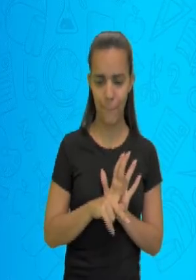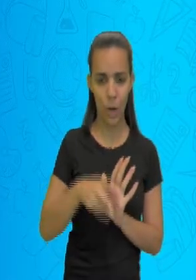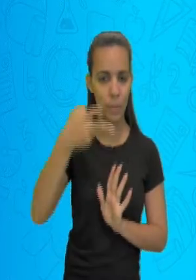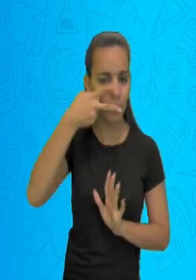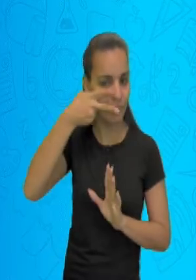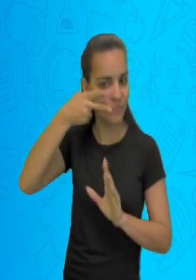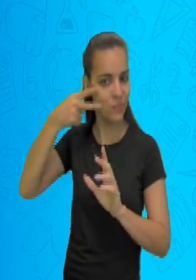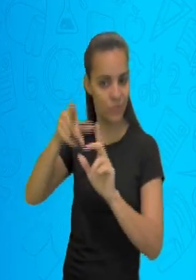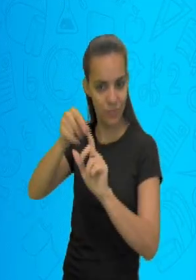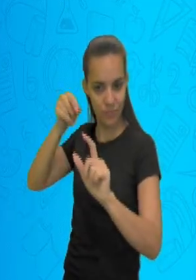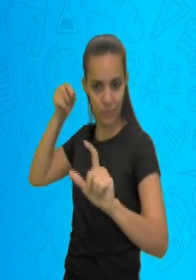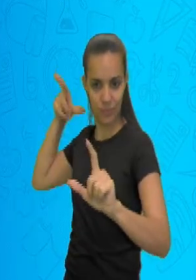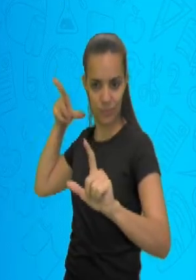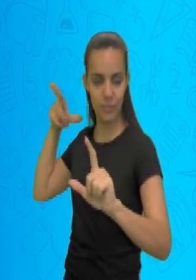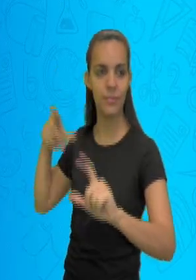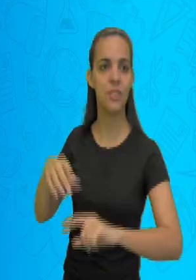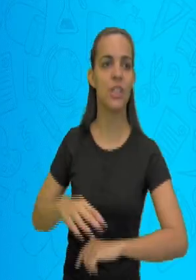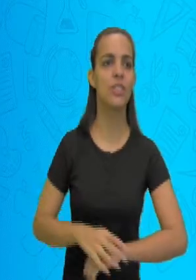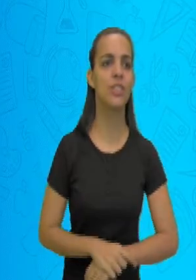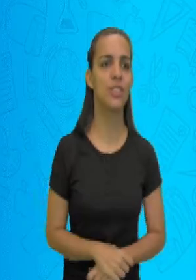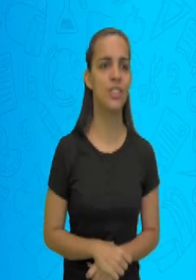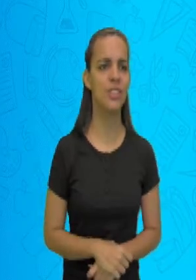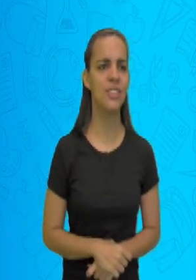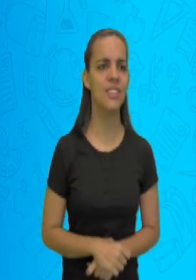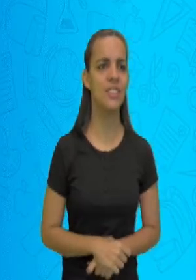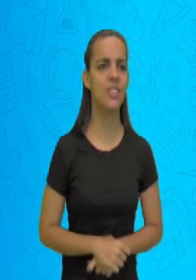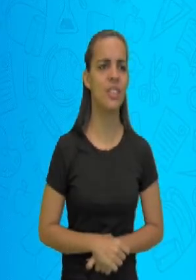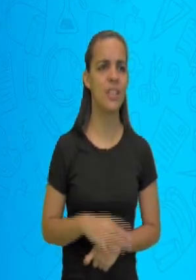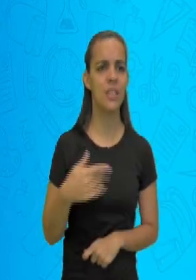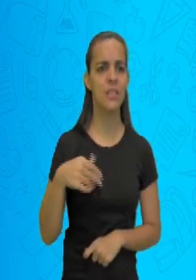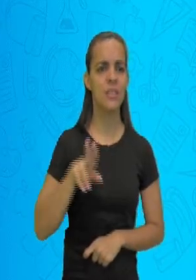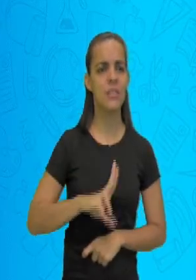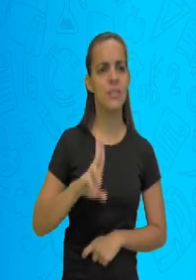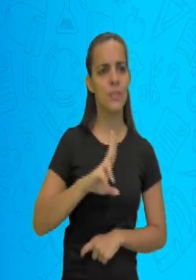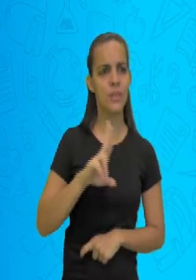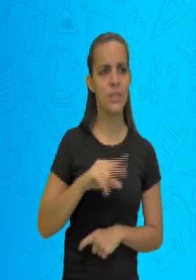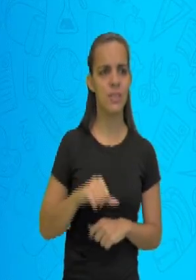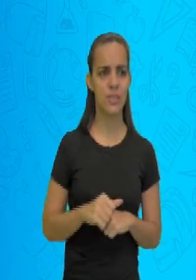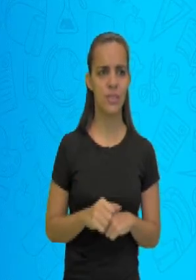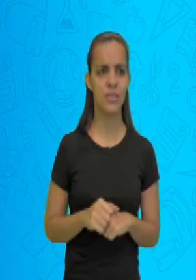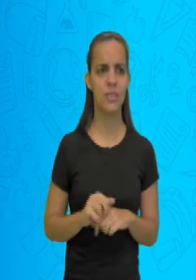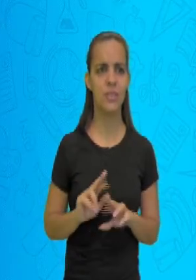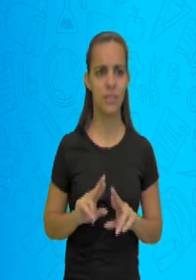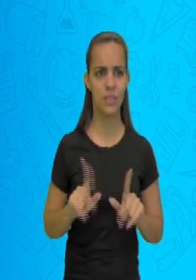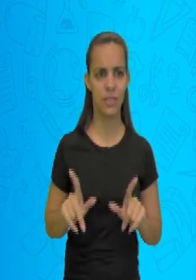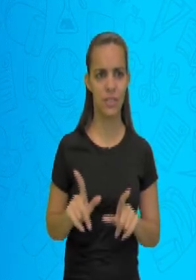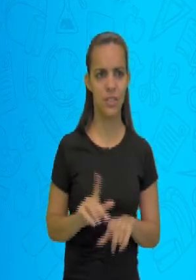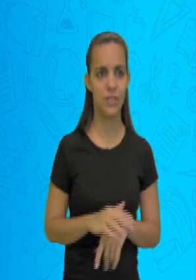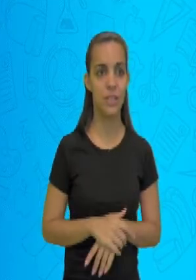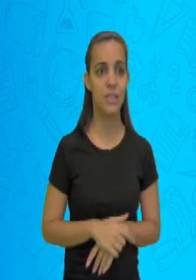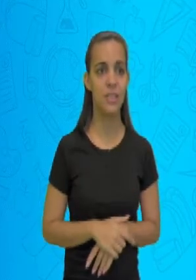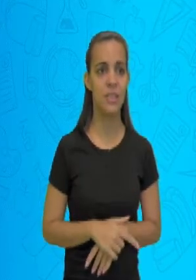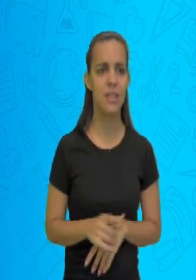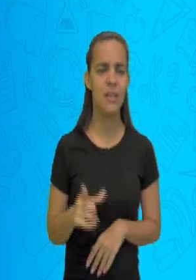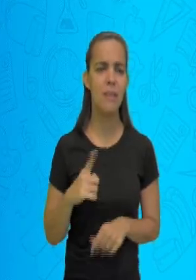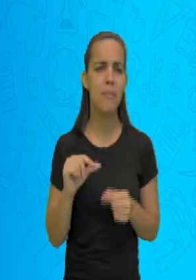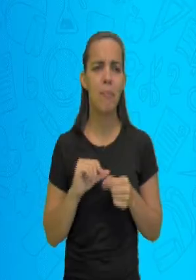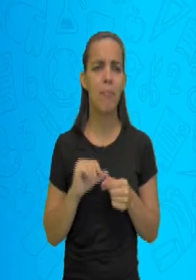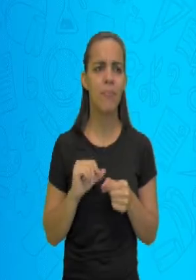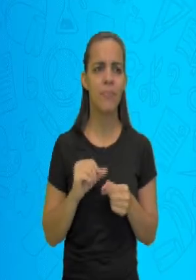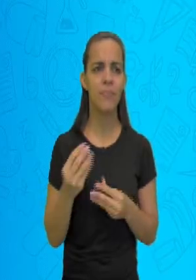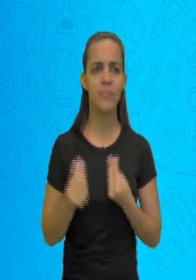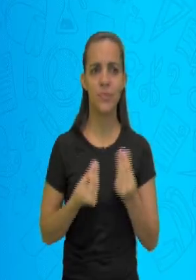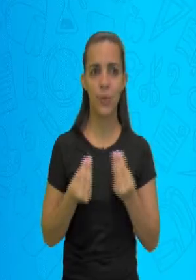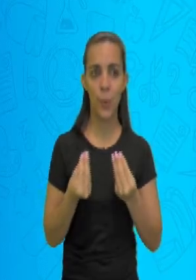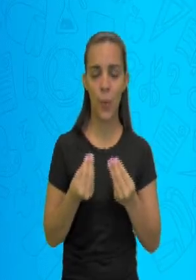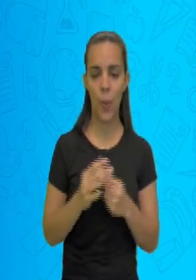Ela é propriedade dos índios, a gente só encontra por partes indígenas. E aí, ela é feita